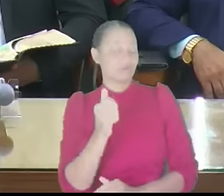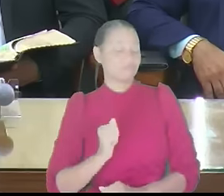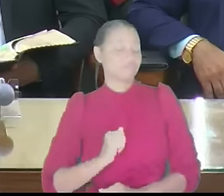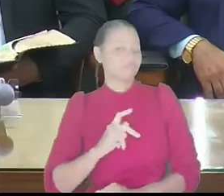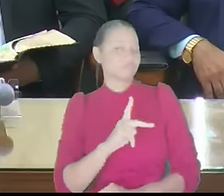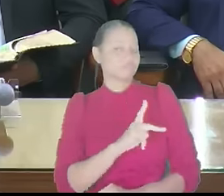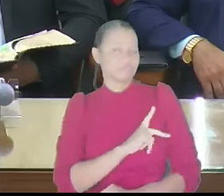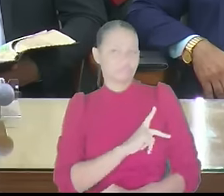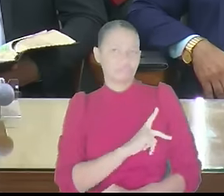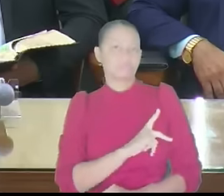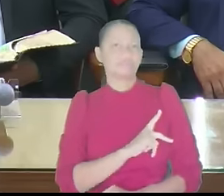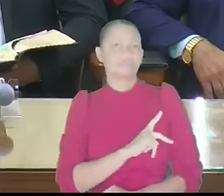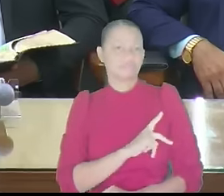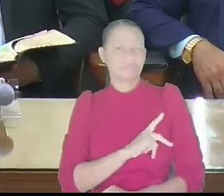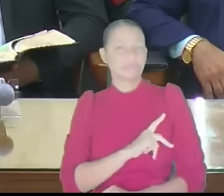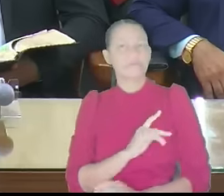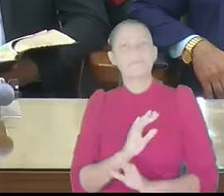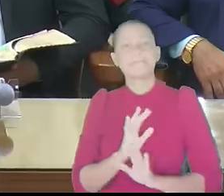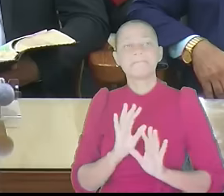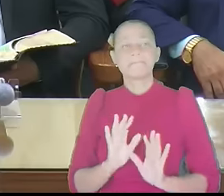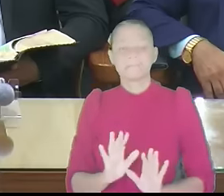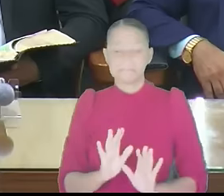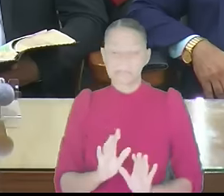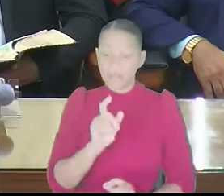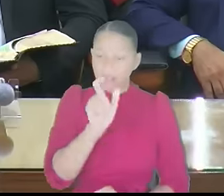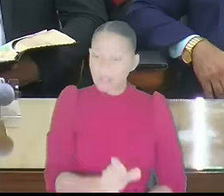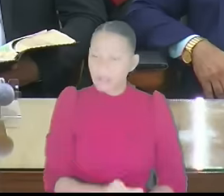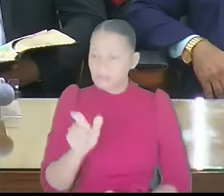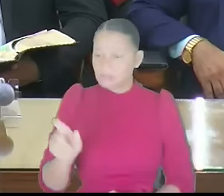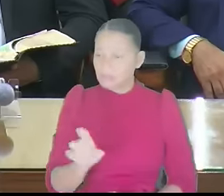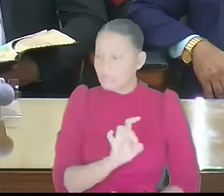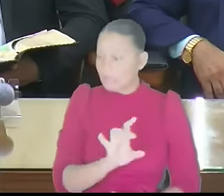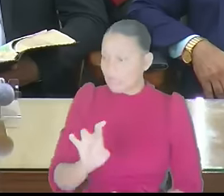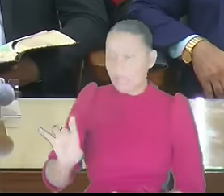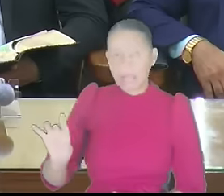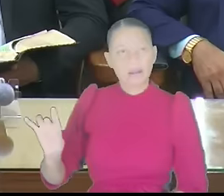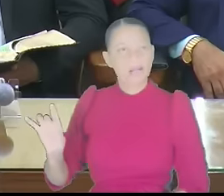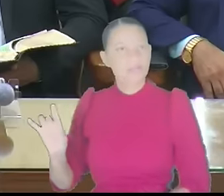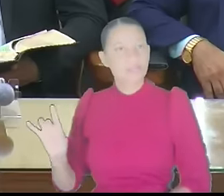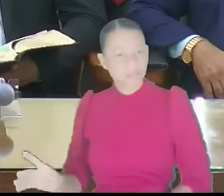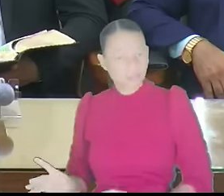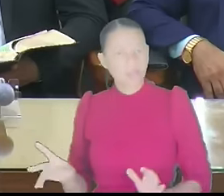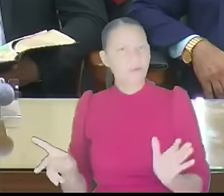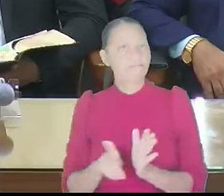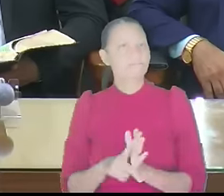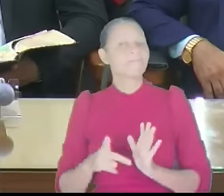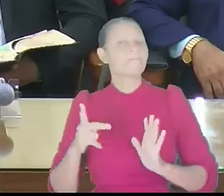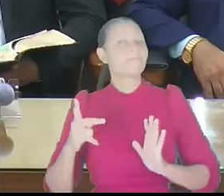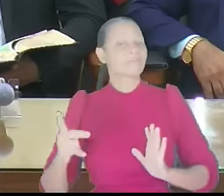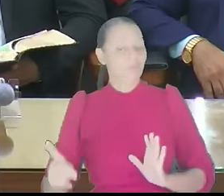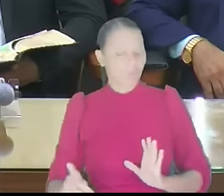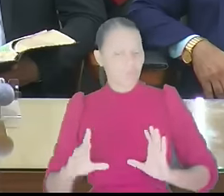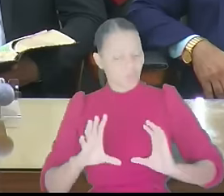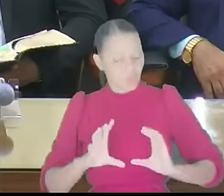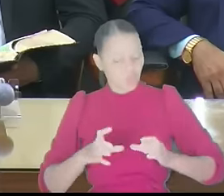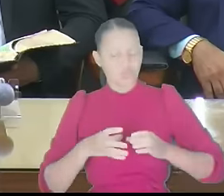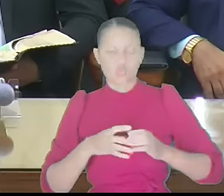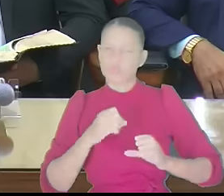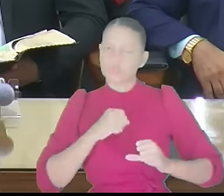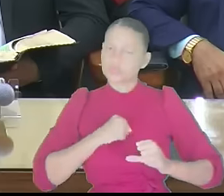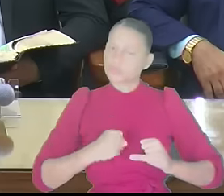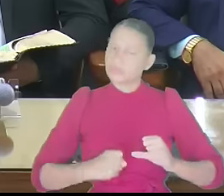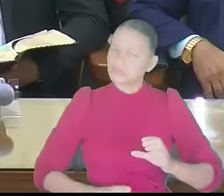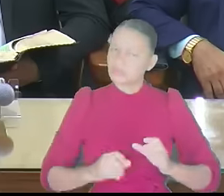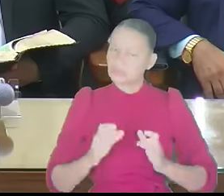12 apóstolos. Aqueles apóstolos eram ministros, não eram só membros, eles eram ministros de Cristo, eram sacerdotes de